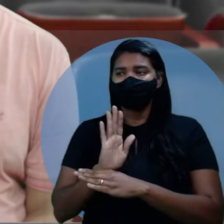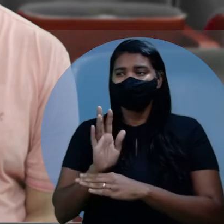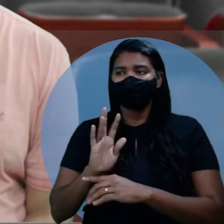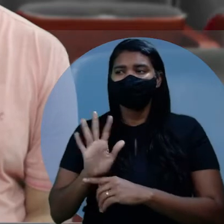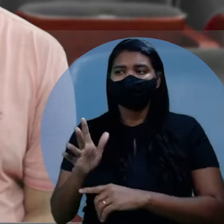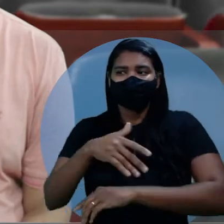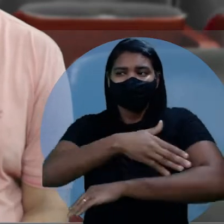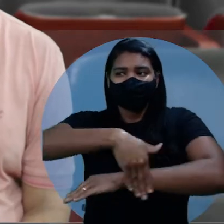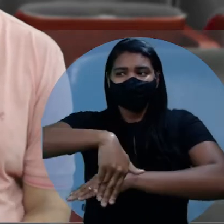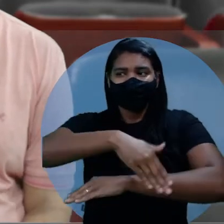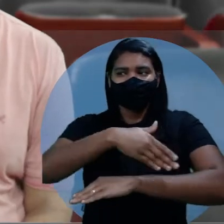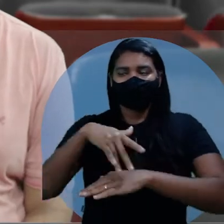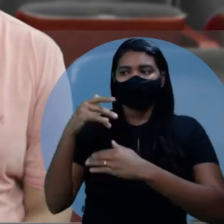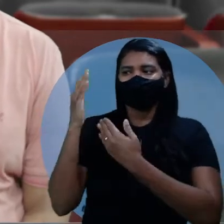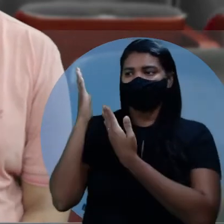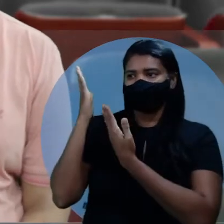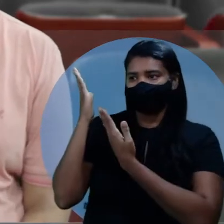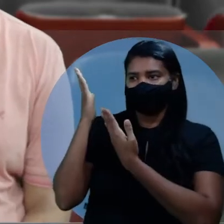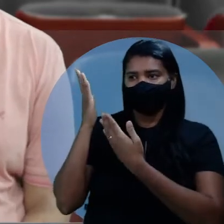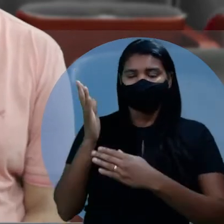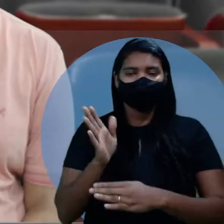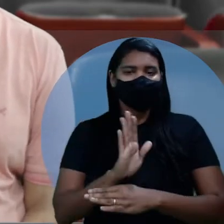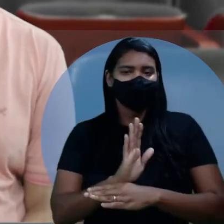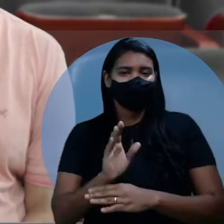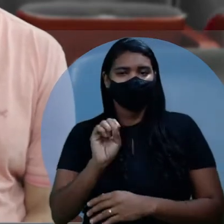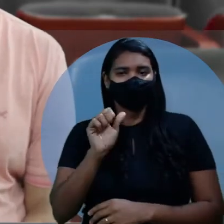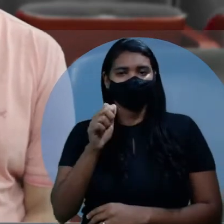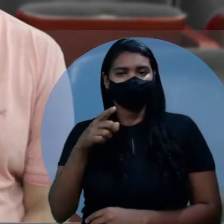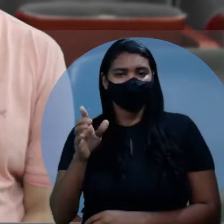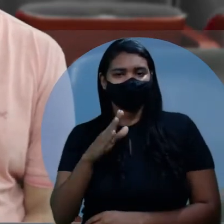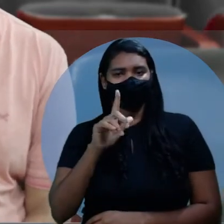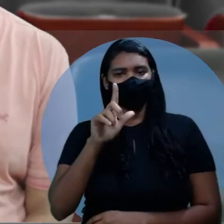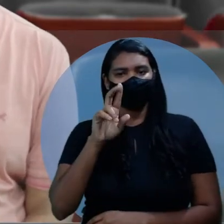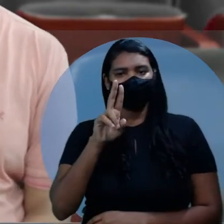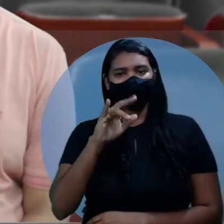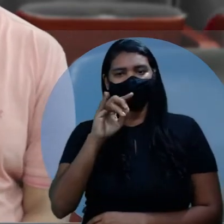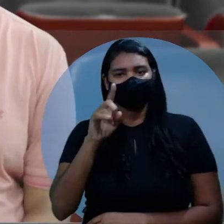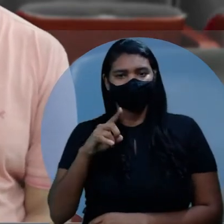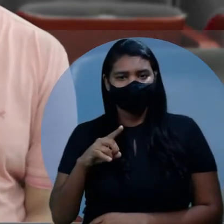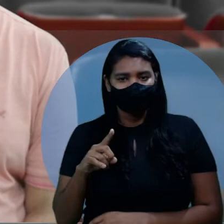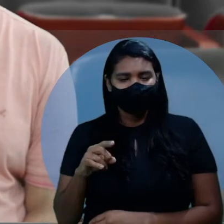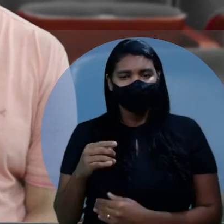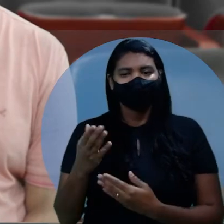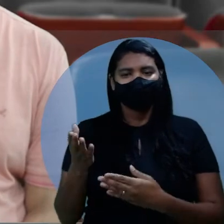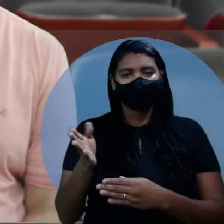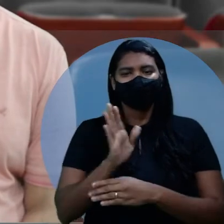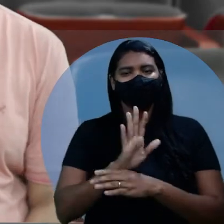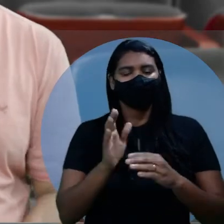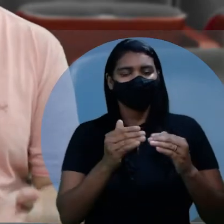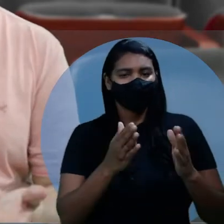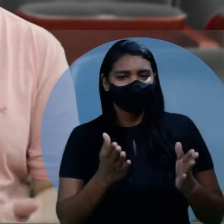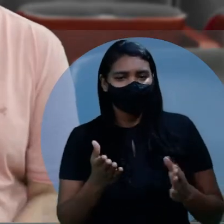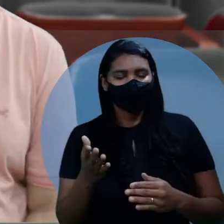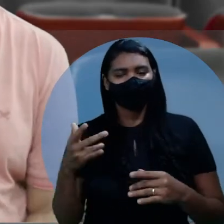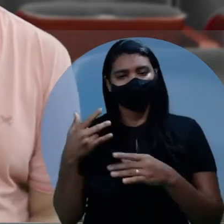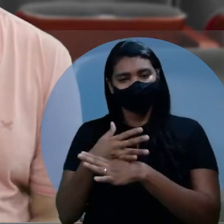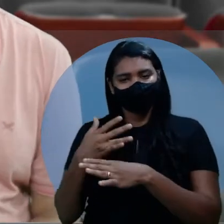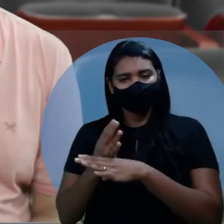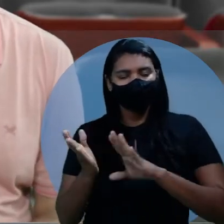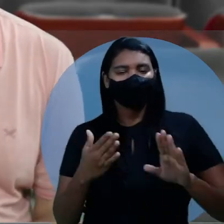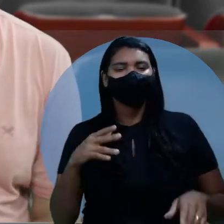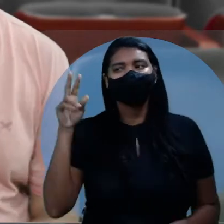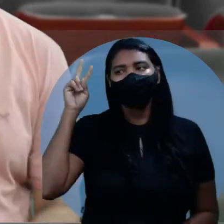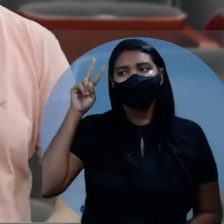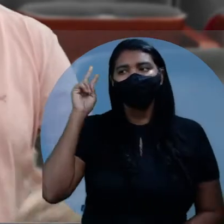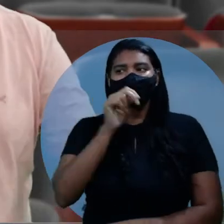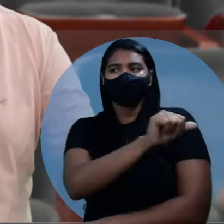São Luís, ele é o último cinema que nós temos em funcionamento aqui em Recife. E lembrando bem aqui aos